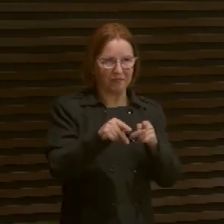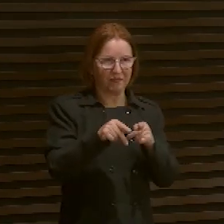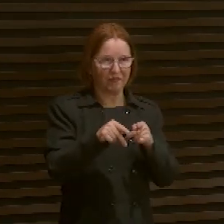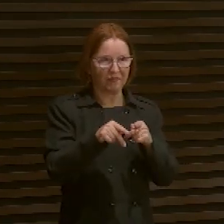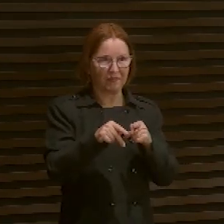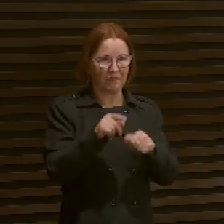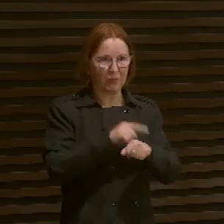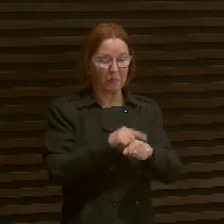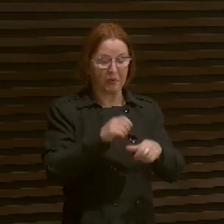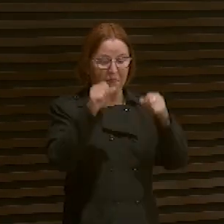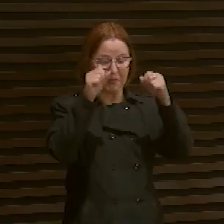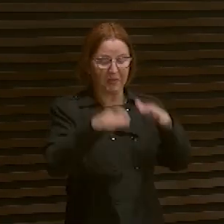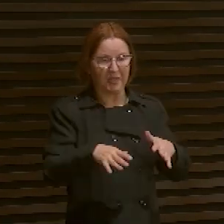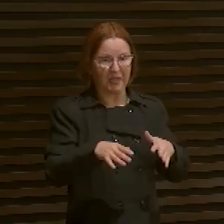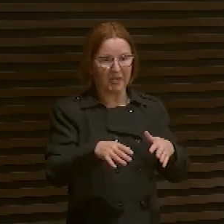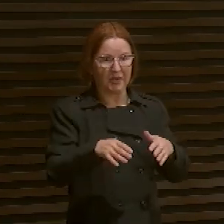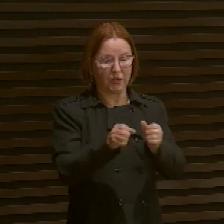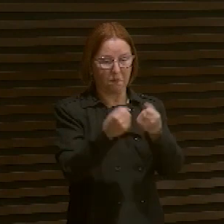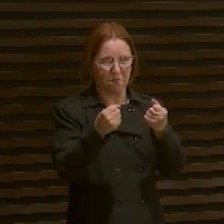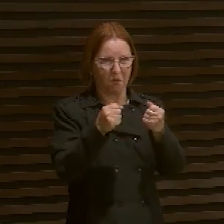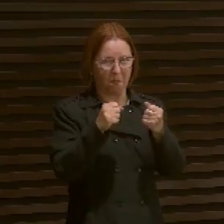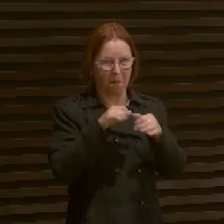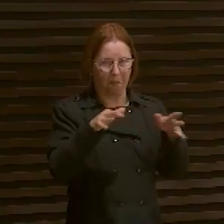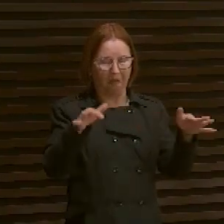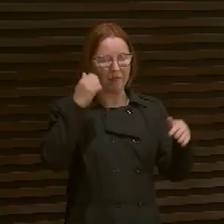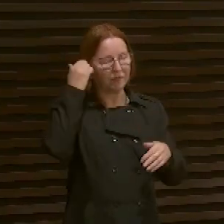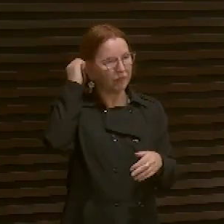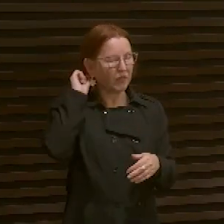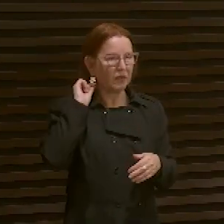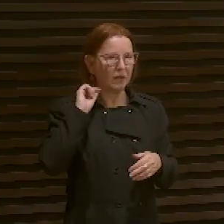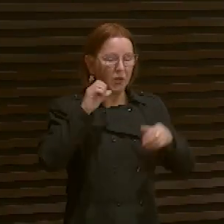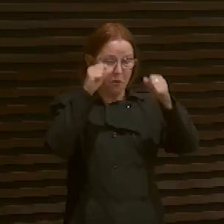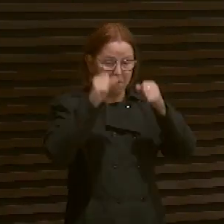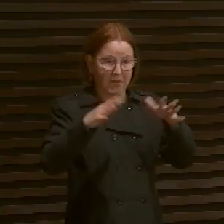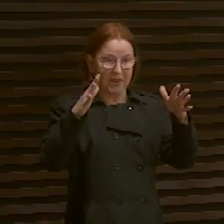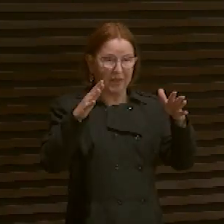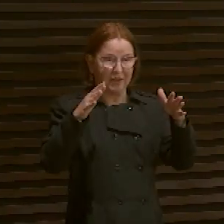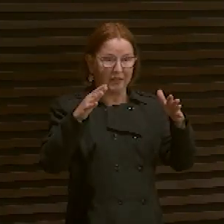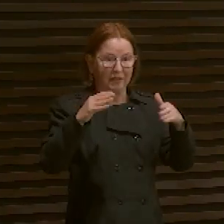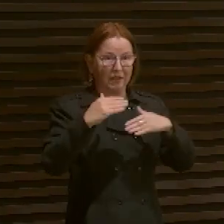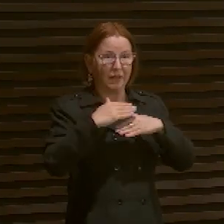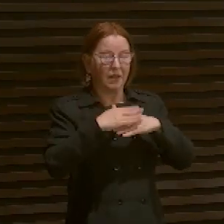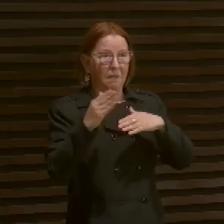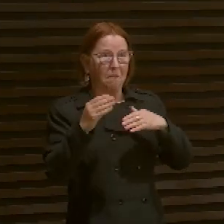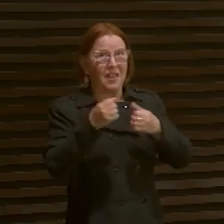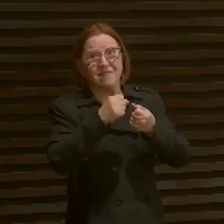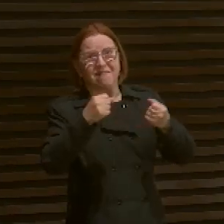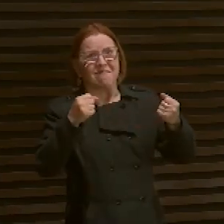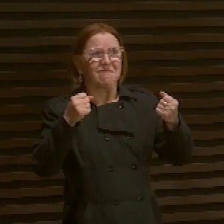da multiplicação dos pães. Certamente, o milagre mais notório de Jesus. O milagre